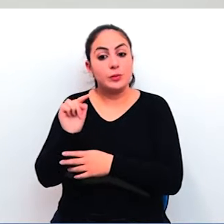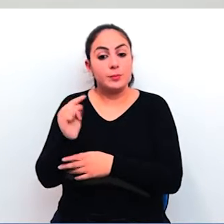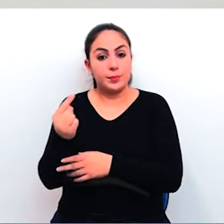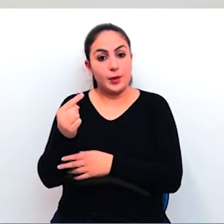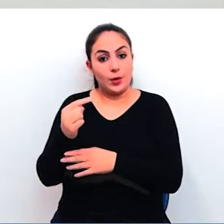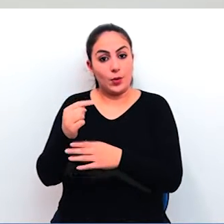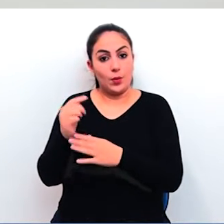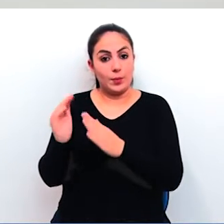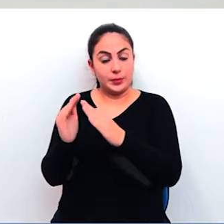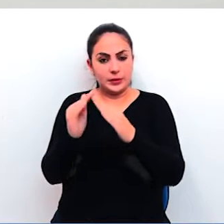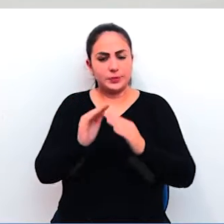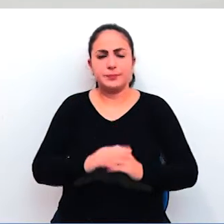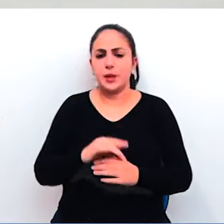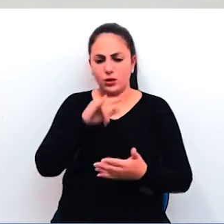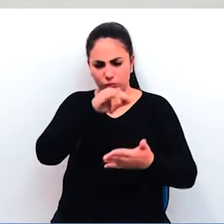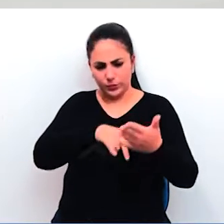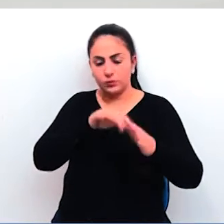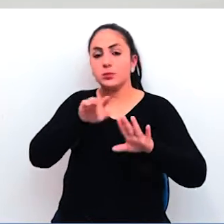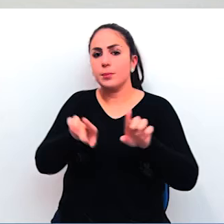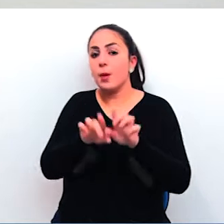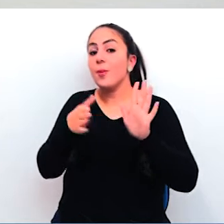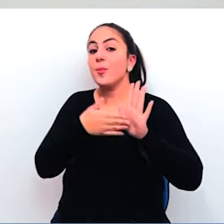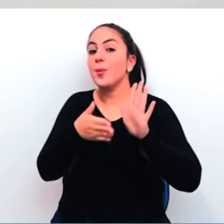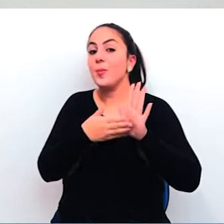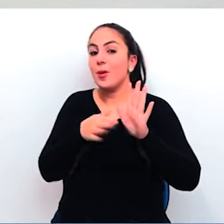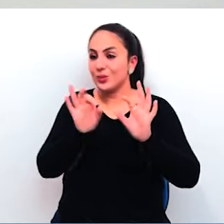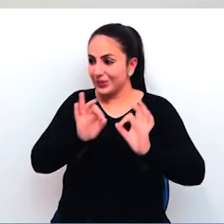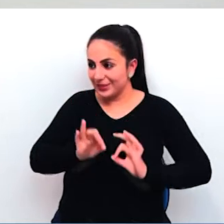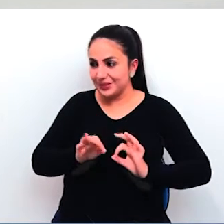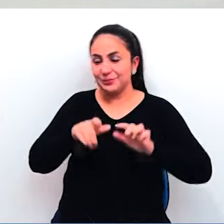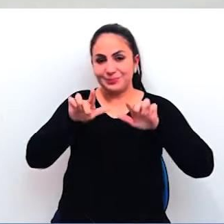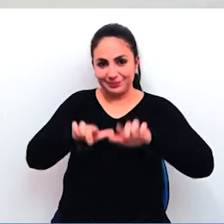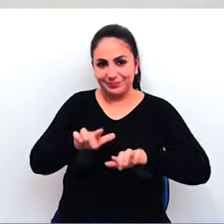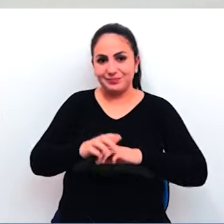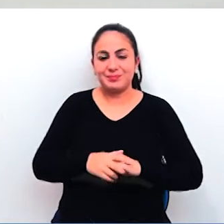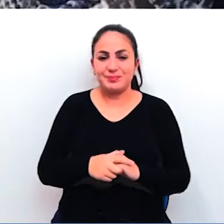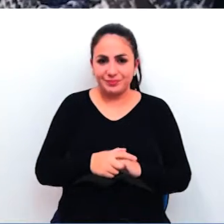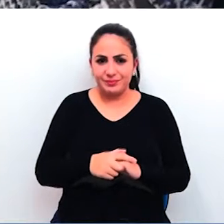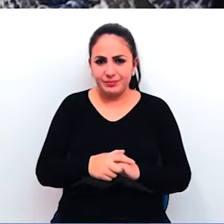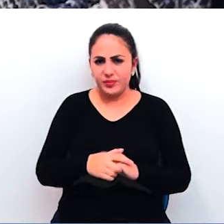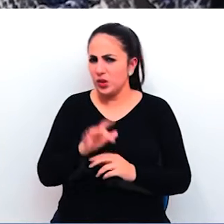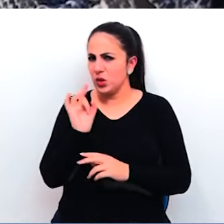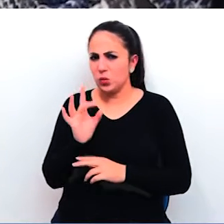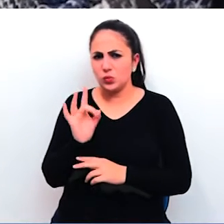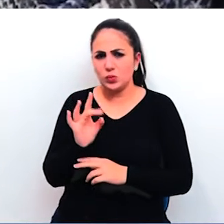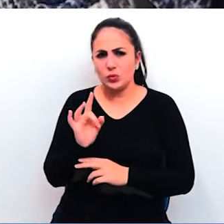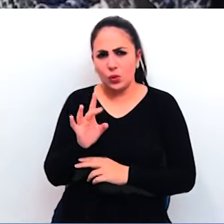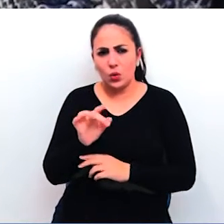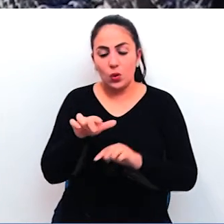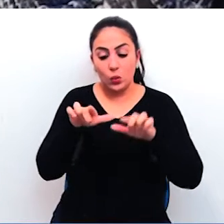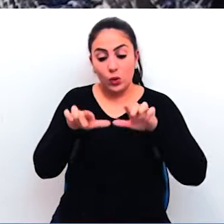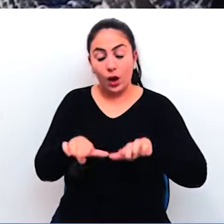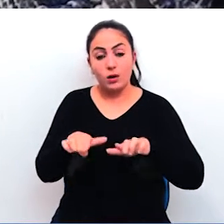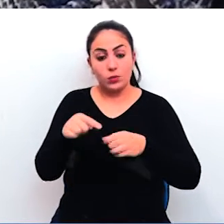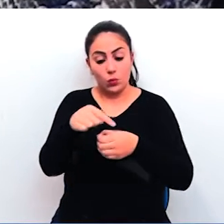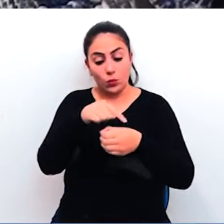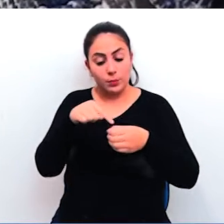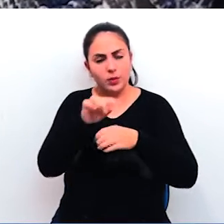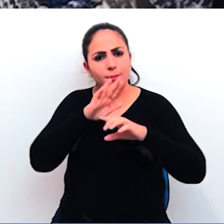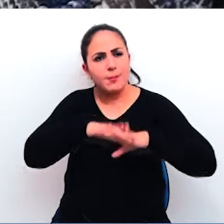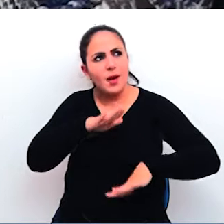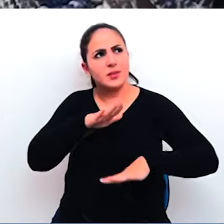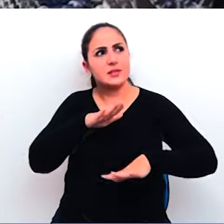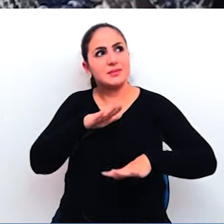mas mais de ser um documento ele é uma proposta de organização do espaço não apenas do espaço urbano